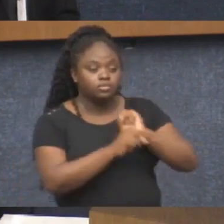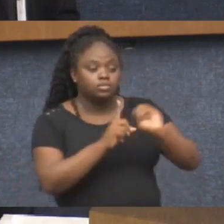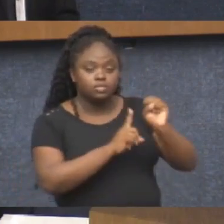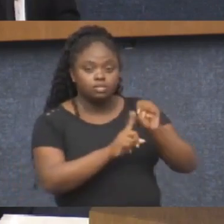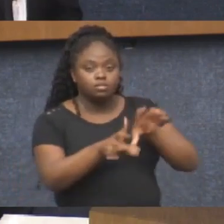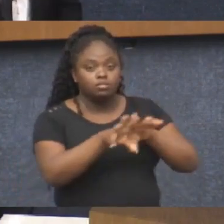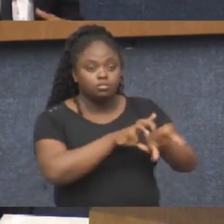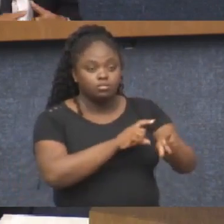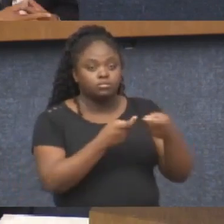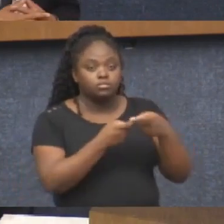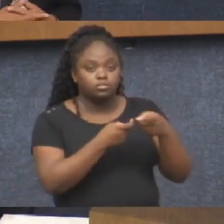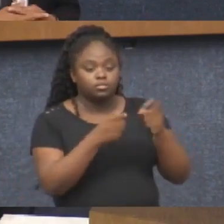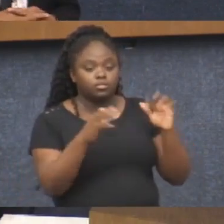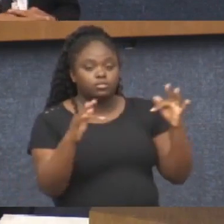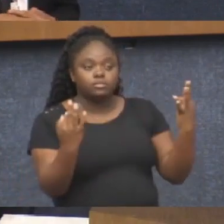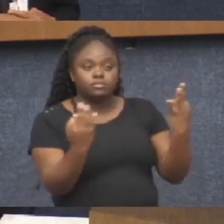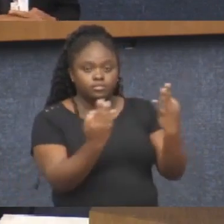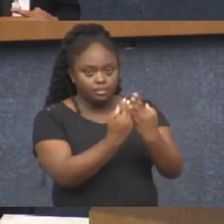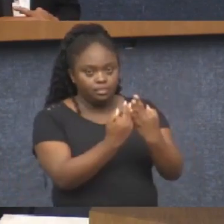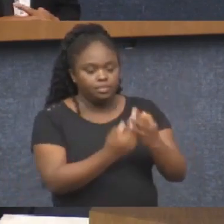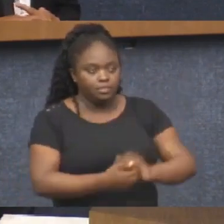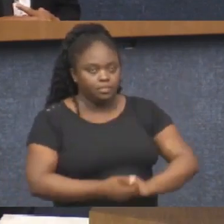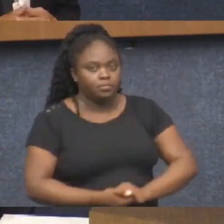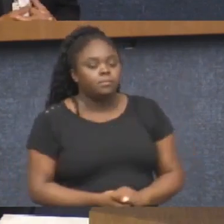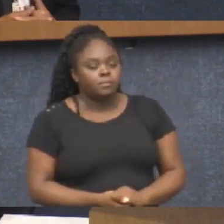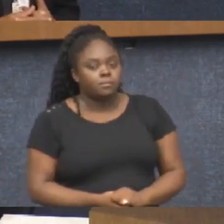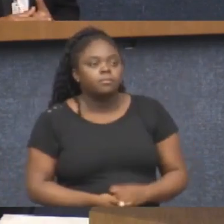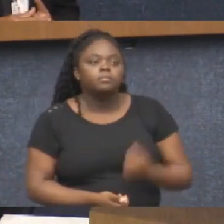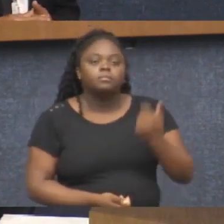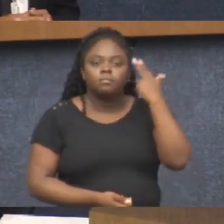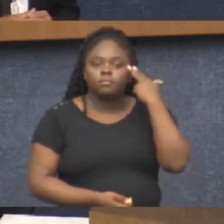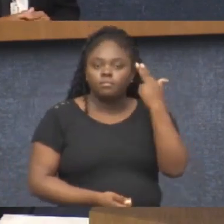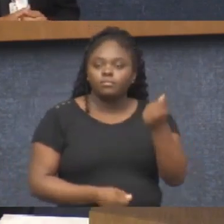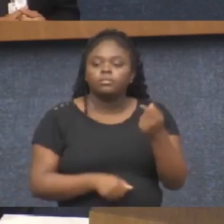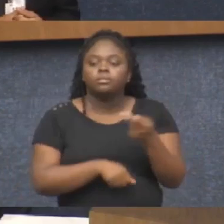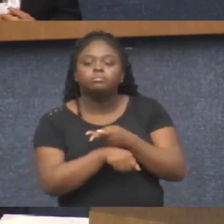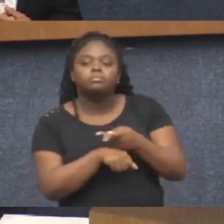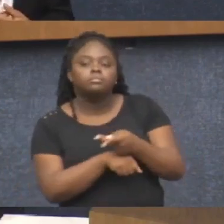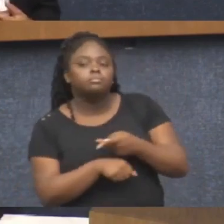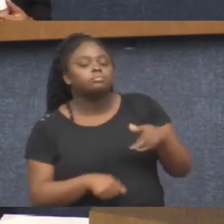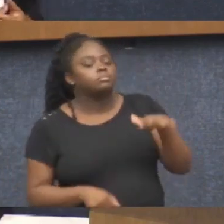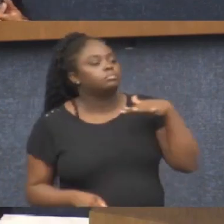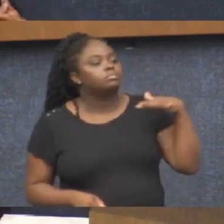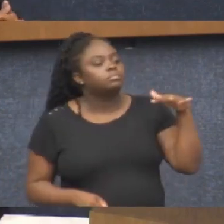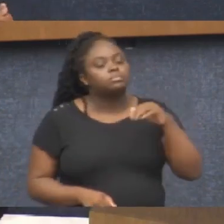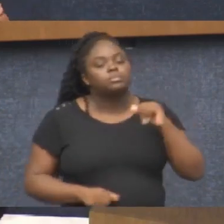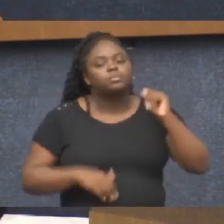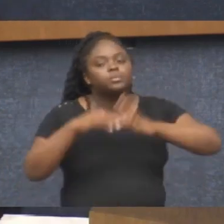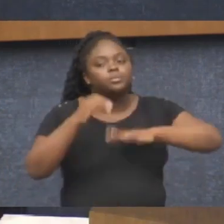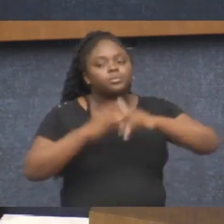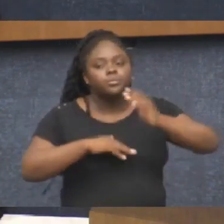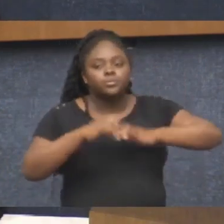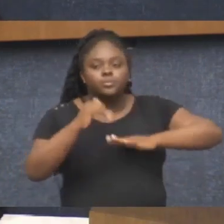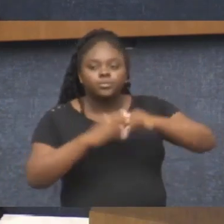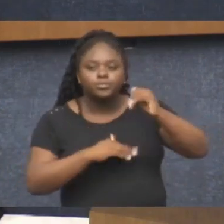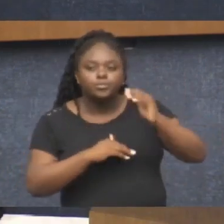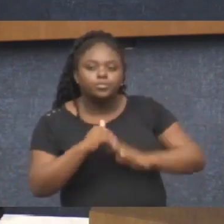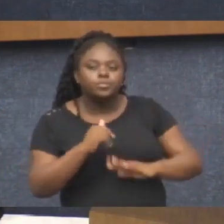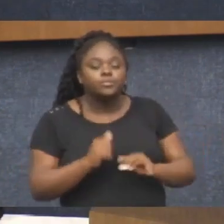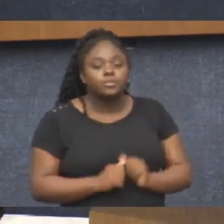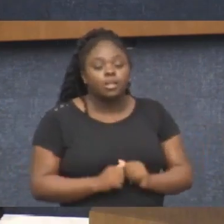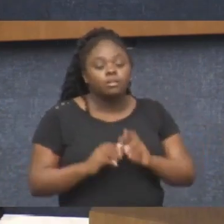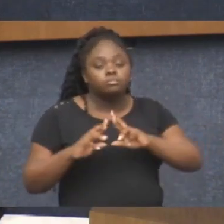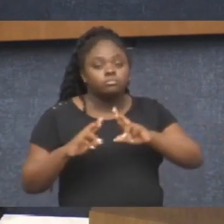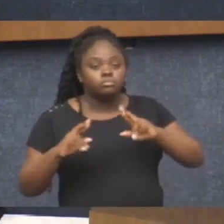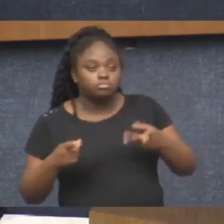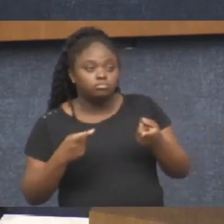na formação do médico de família. É comum buscarem essas regiões. Profissionais indiferenciados da medicina